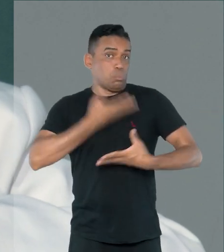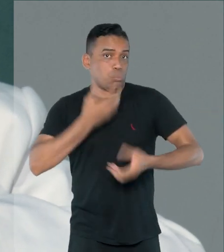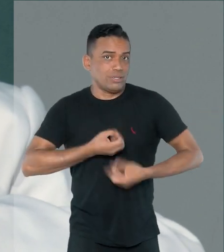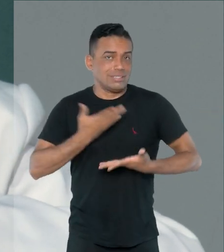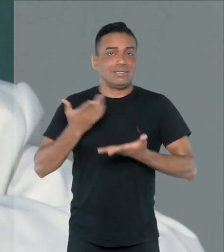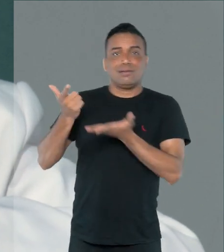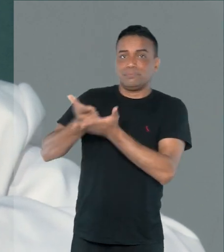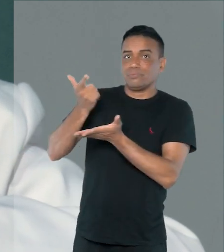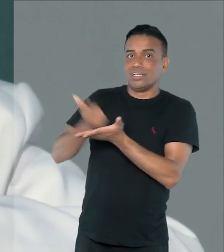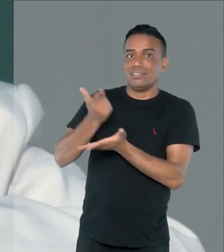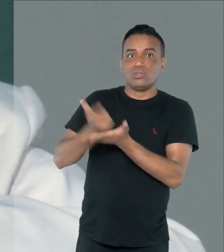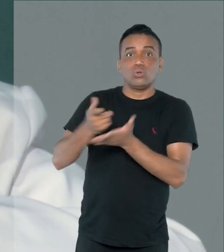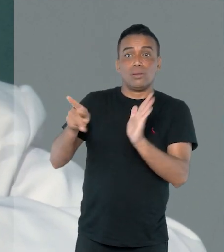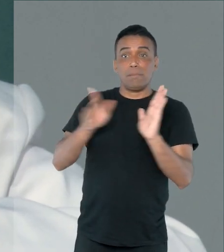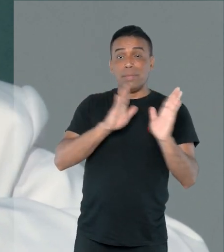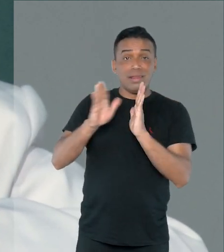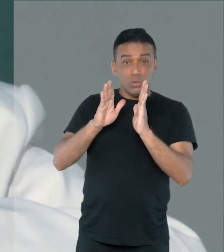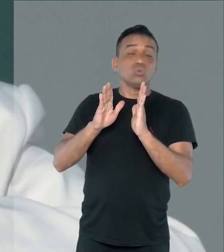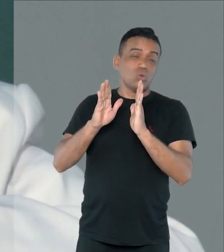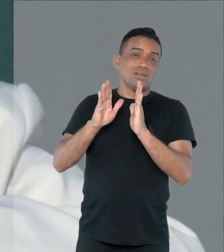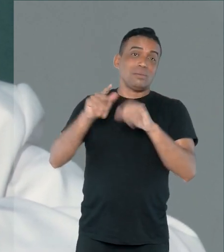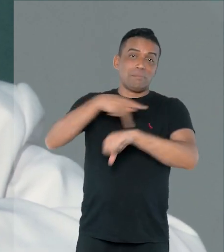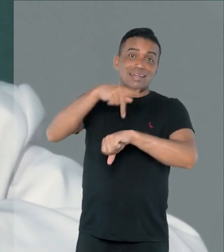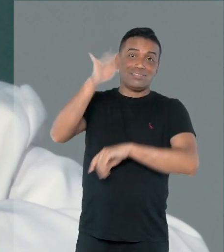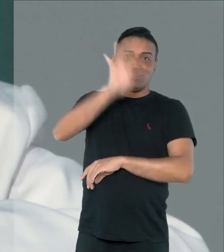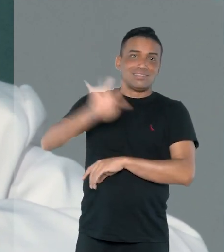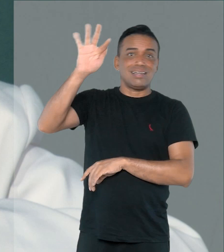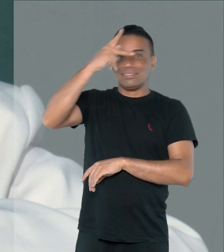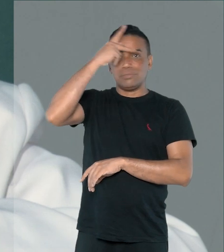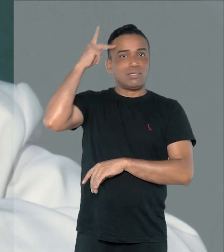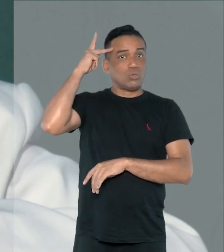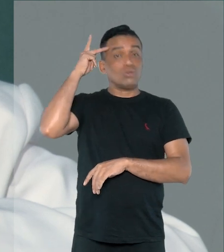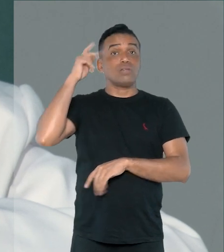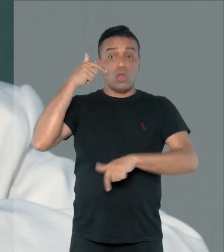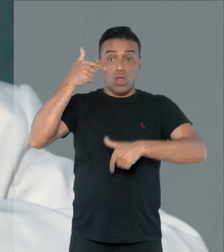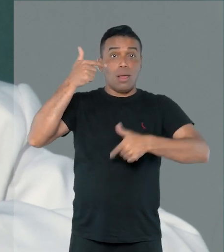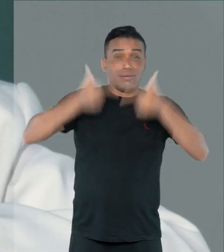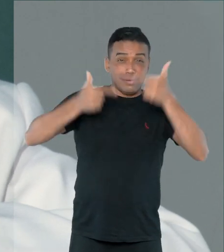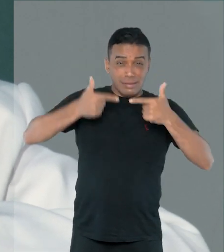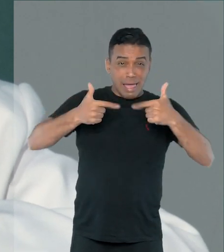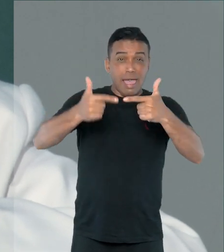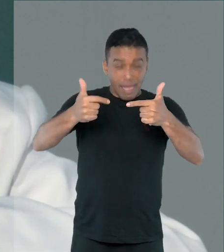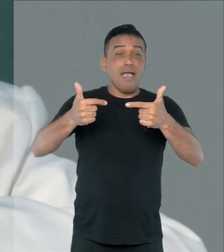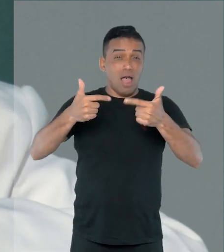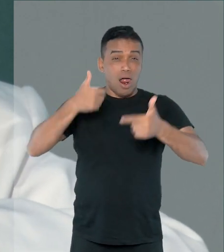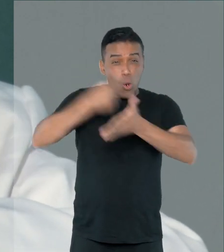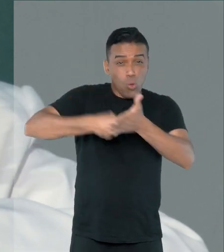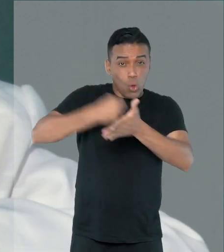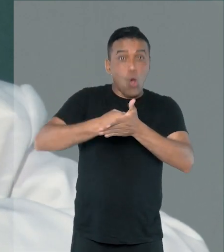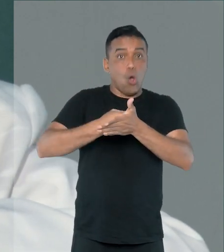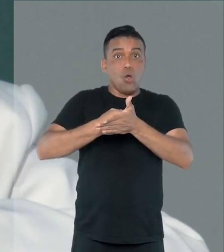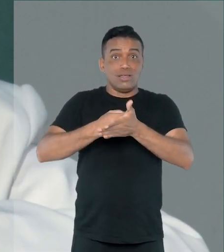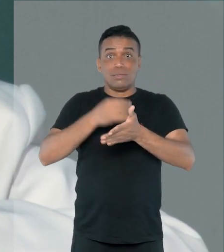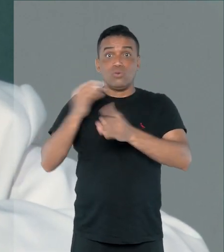de gente que sobreviveu à guerra. Um deles, inclusive, andou por aqui em Minas, andou aqui por Belo Horizonte com a Tarsila do Amaral, que foi o Blaise